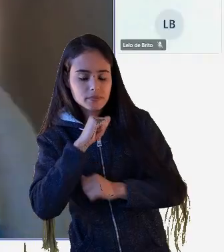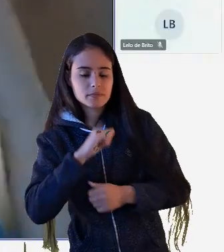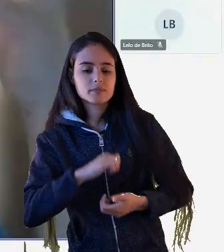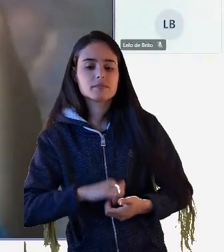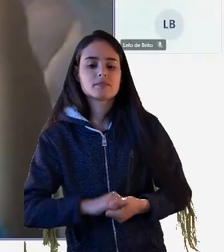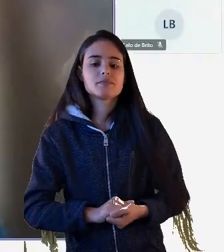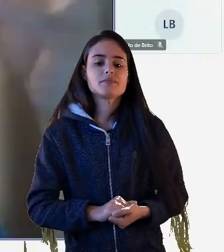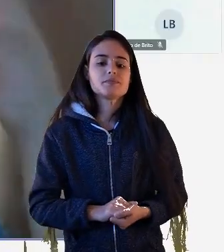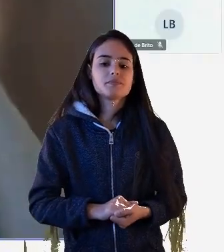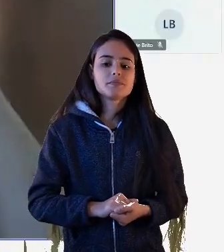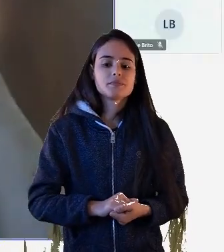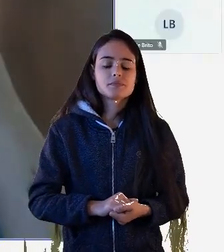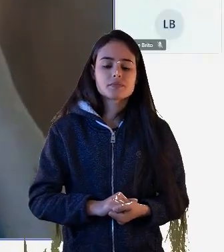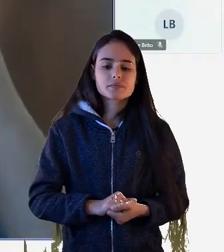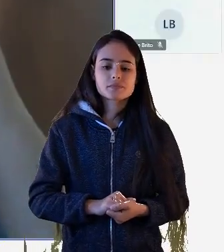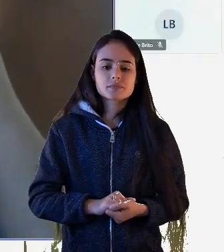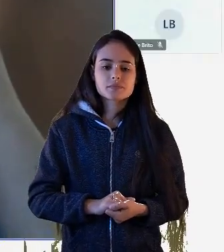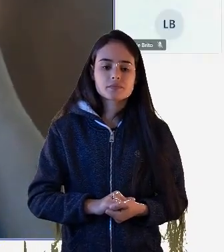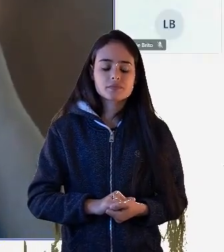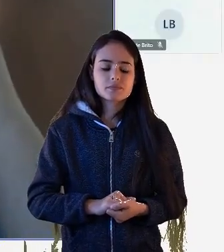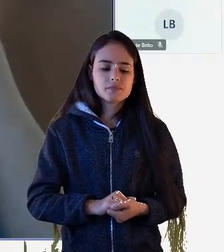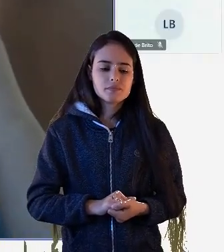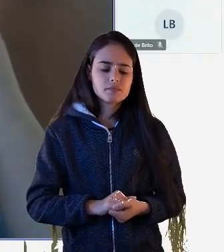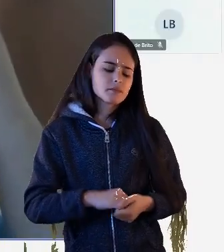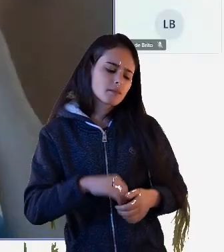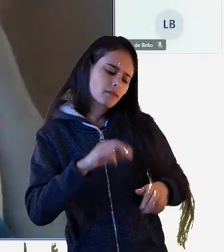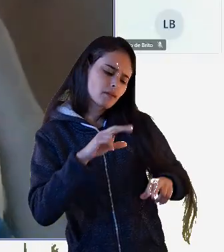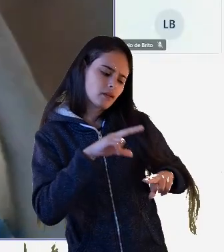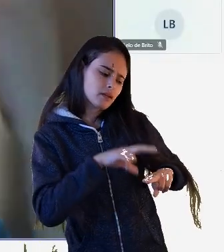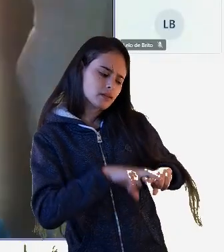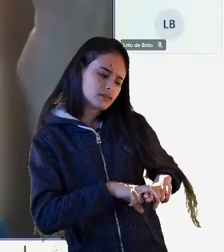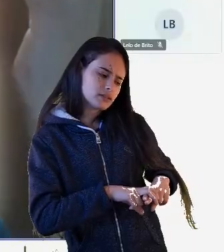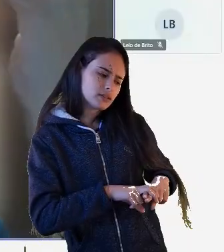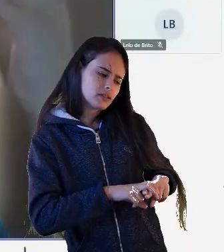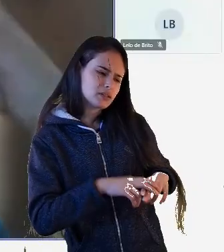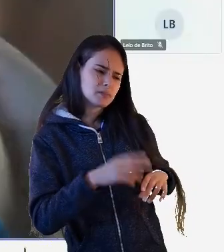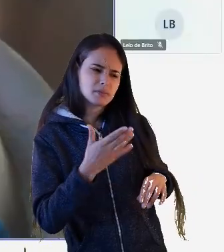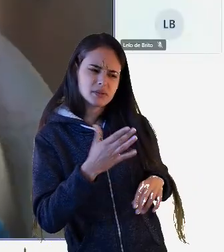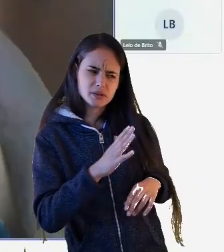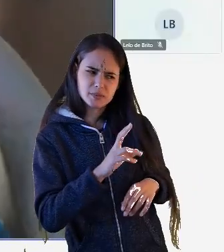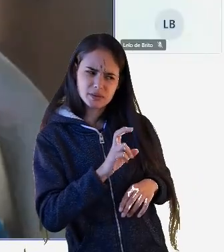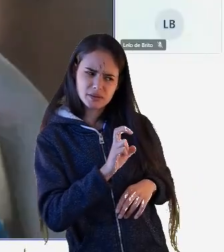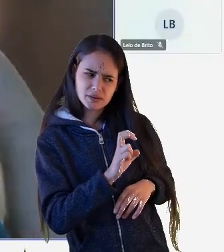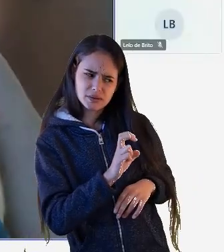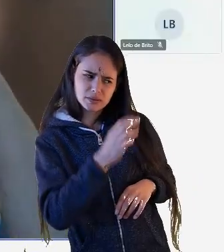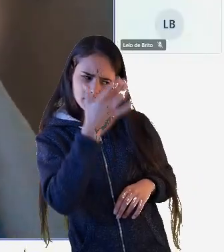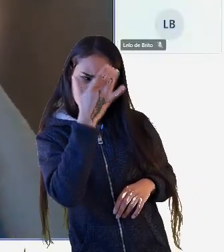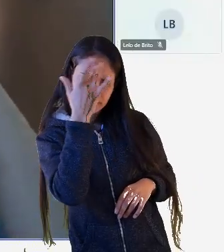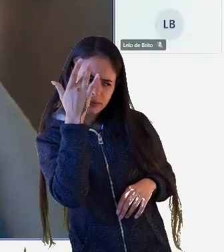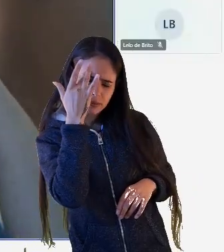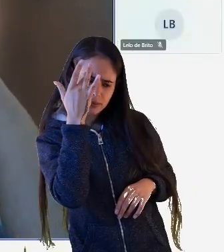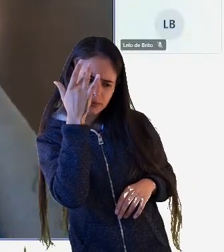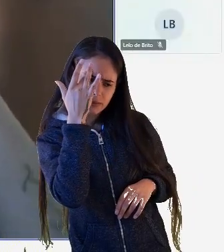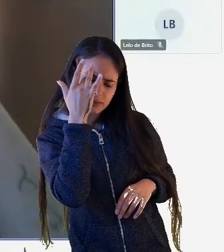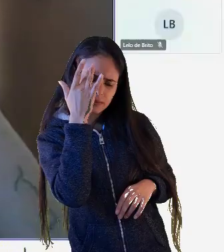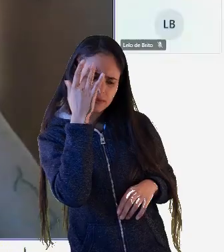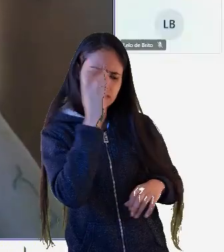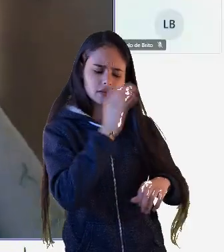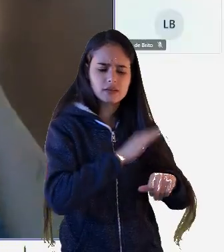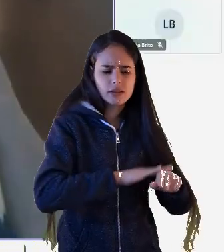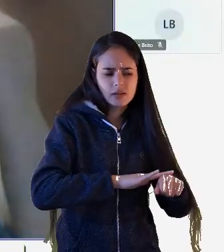da gente ficar ali avaliando, né, se a pessoa quanto ela é preta, né, me incomoda muito. Eu, por exemplo,